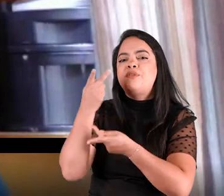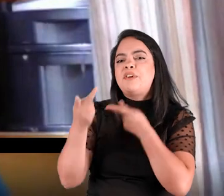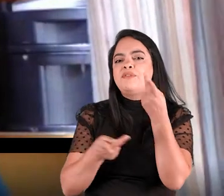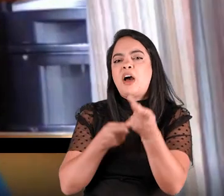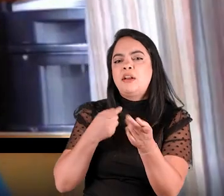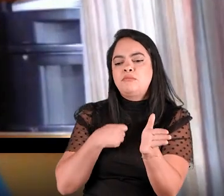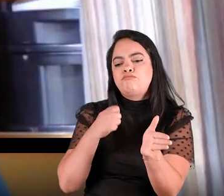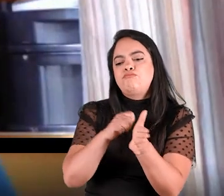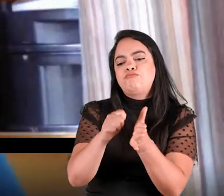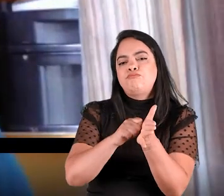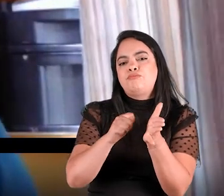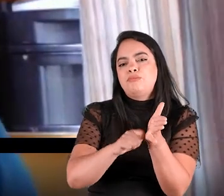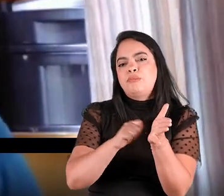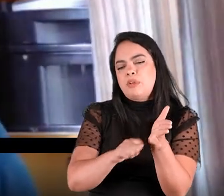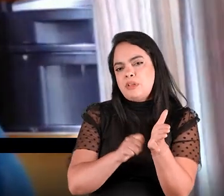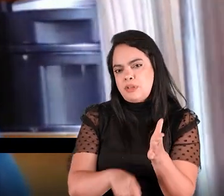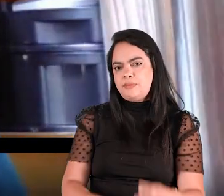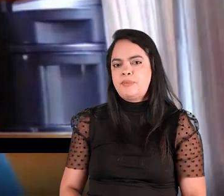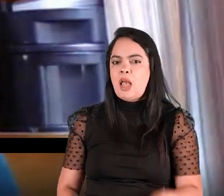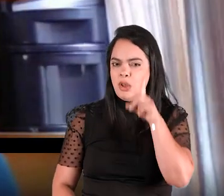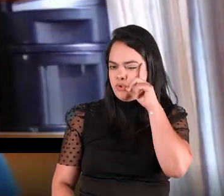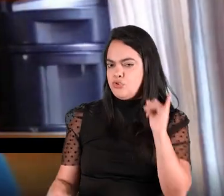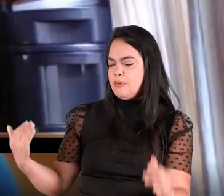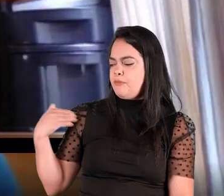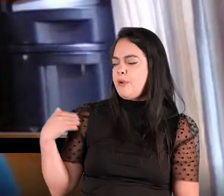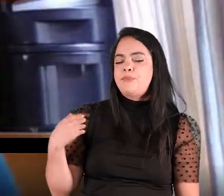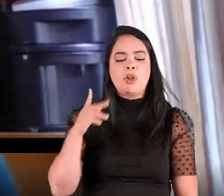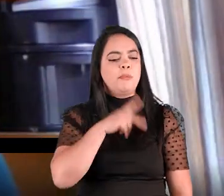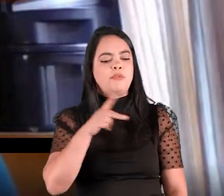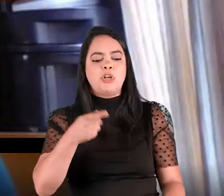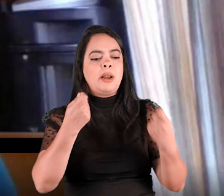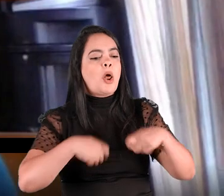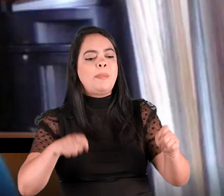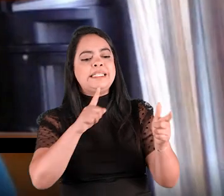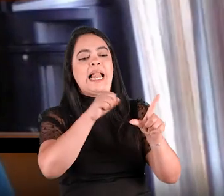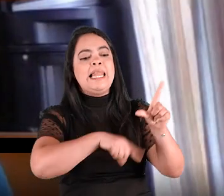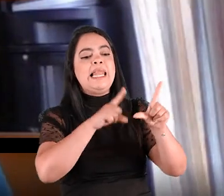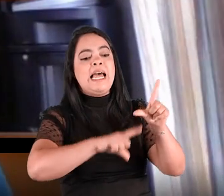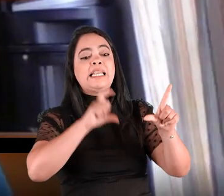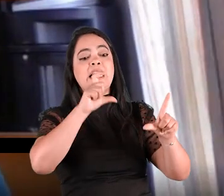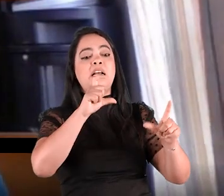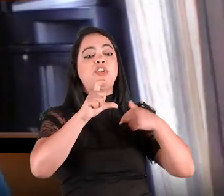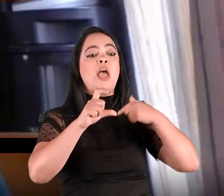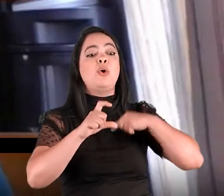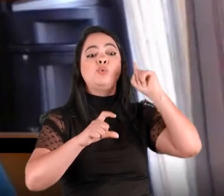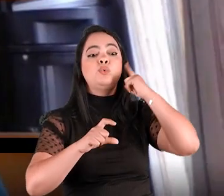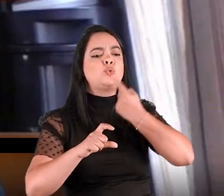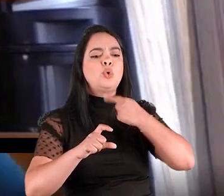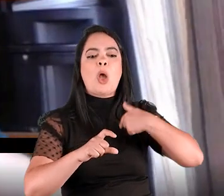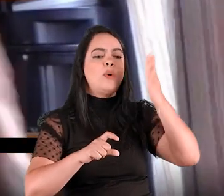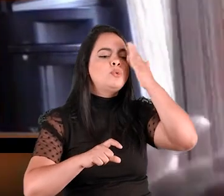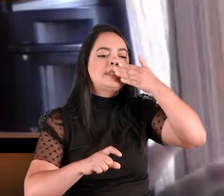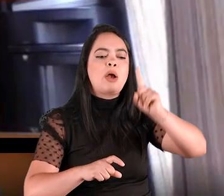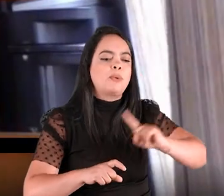folha de caderno. Um dia ele disse: professora, não precisa escrever com uma letra tão grande, porque eu sou surdo, não sou cego. E